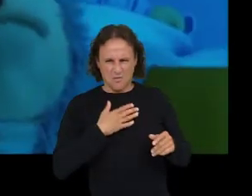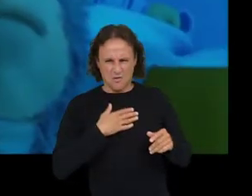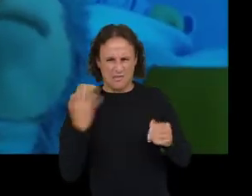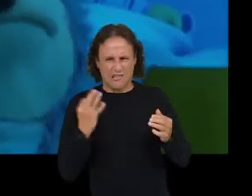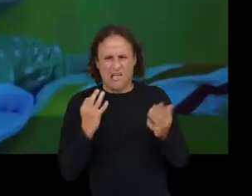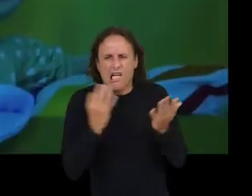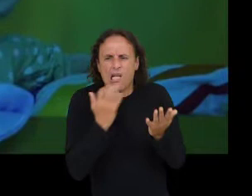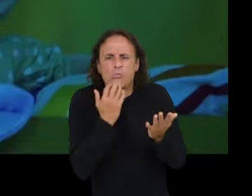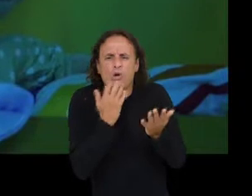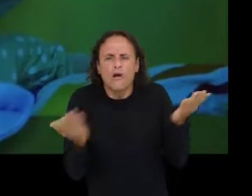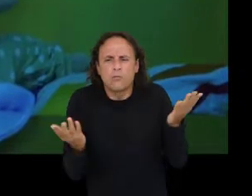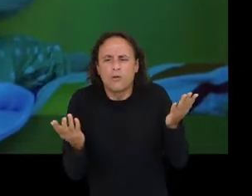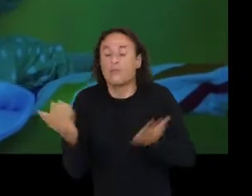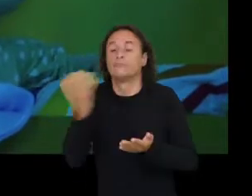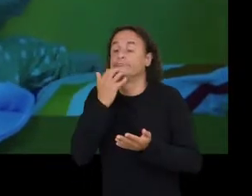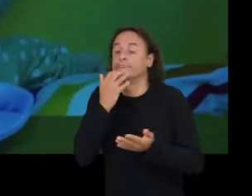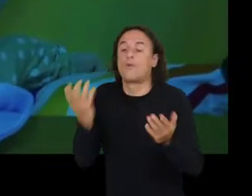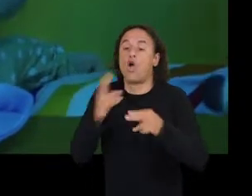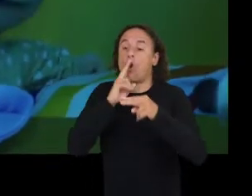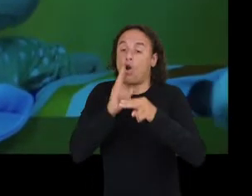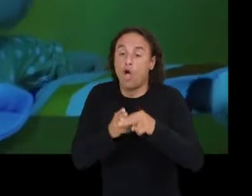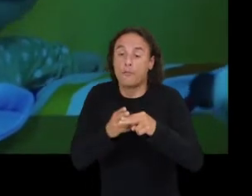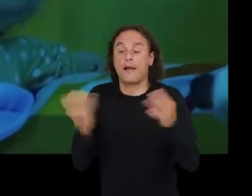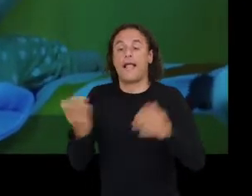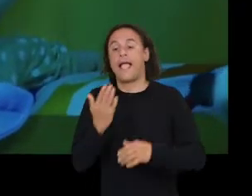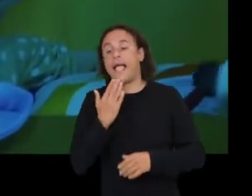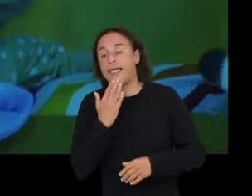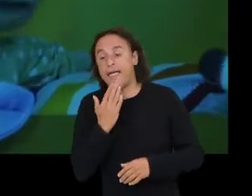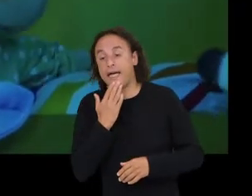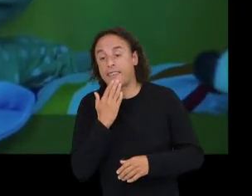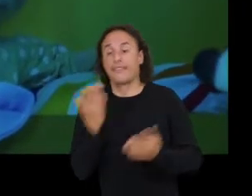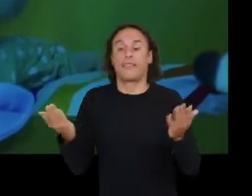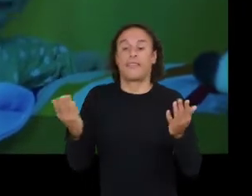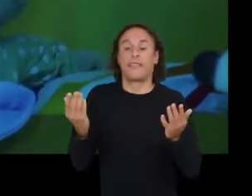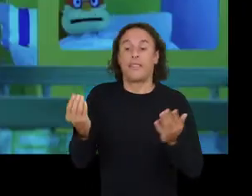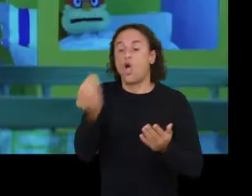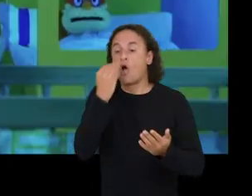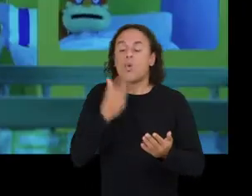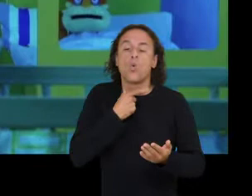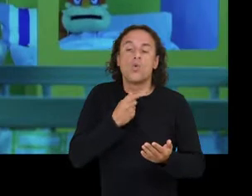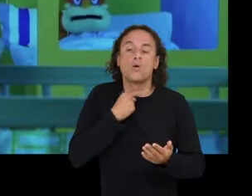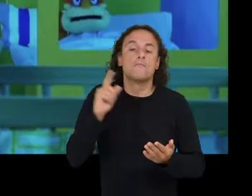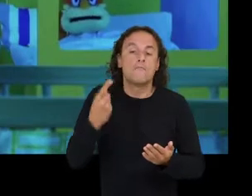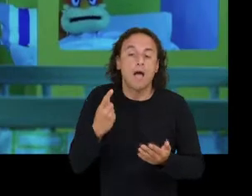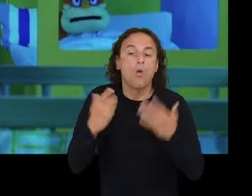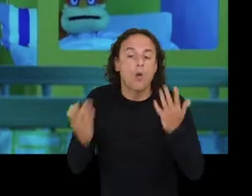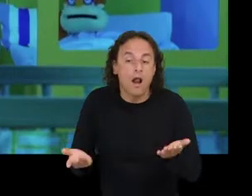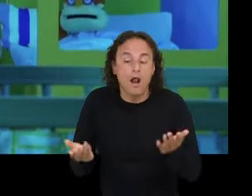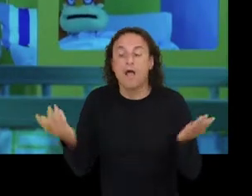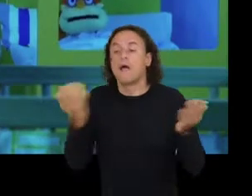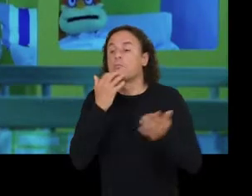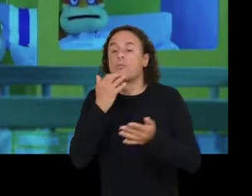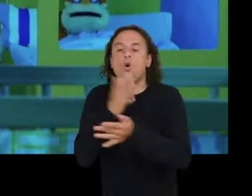cousas nosas? Pois como nos chamamos, cantos anos temos, que comida nos gusta máis, ou cal é o